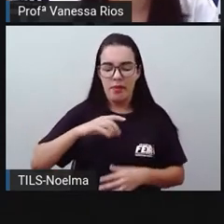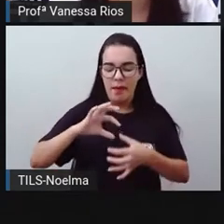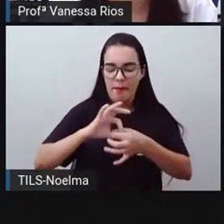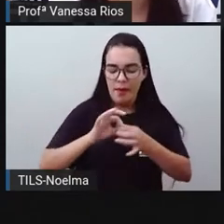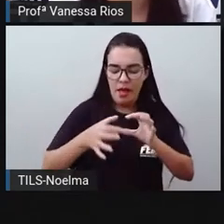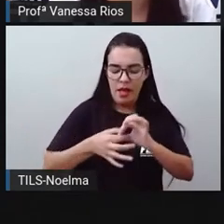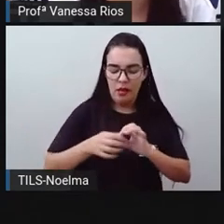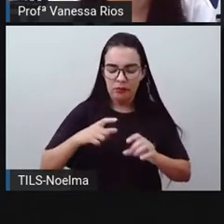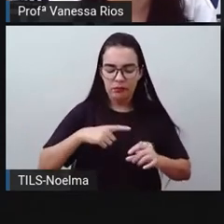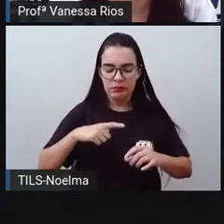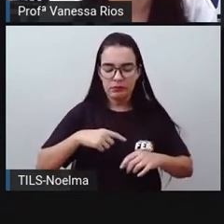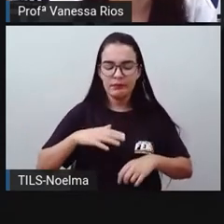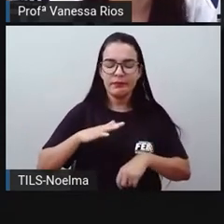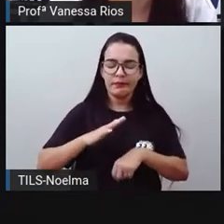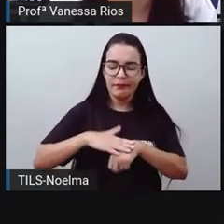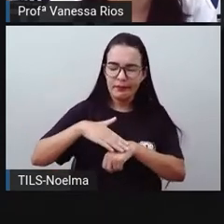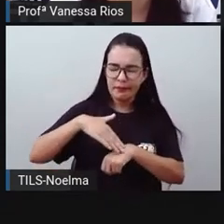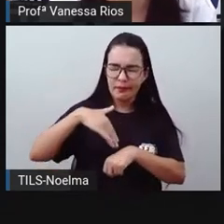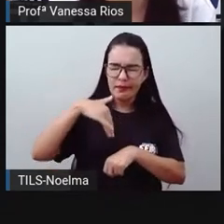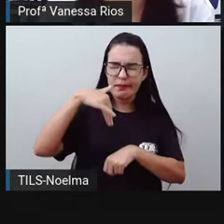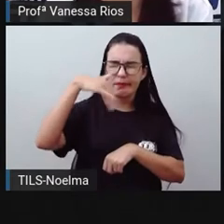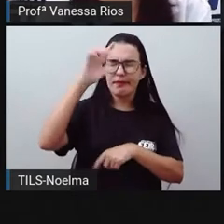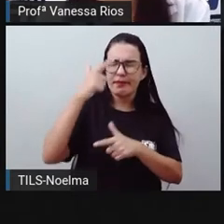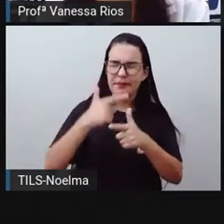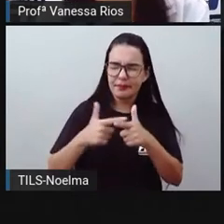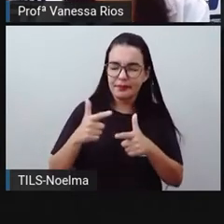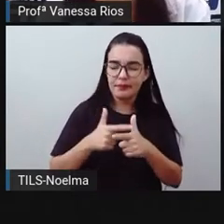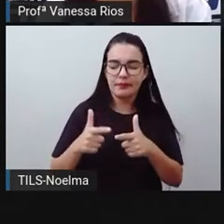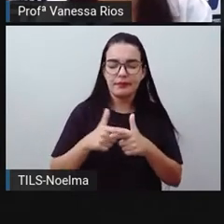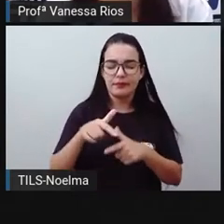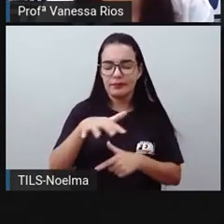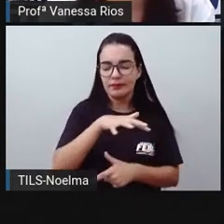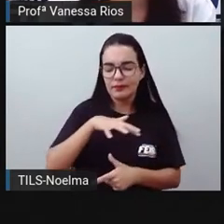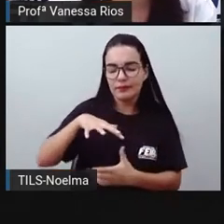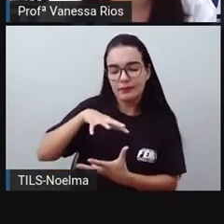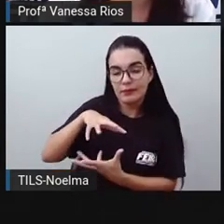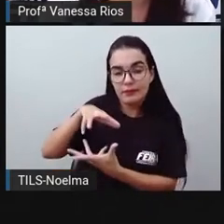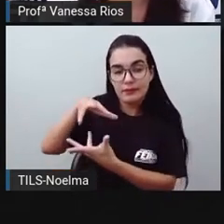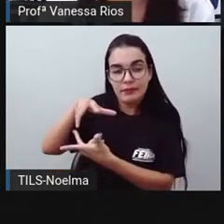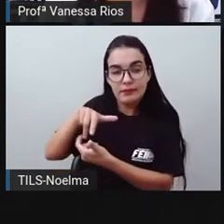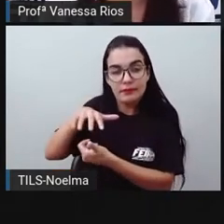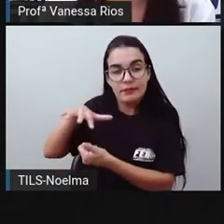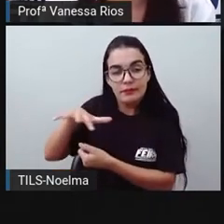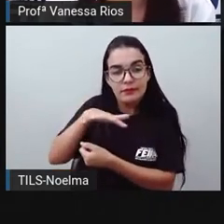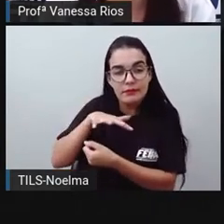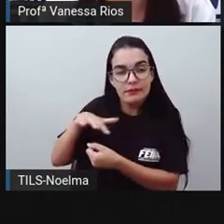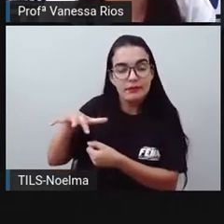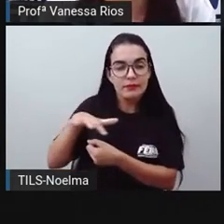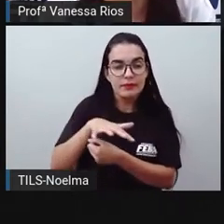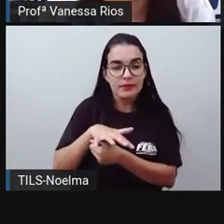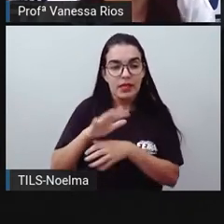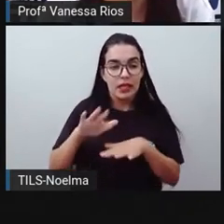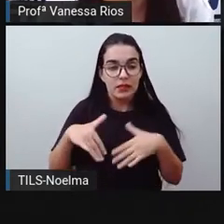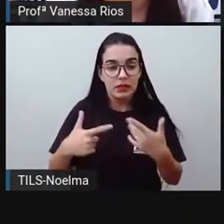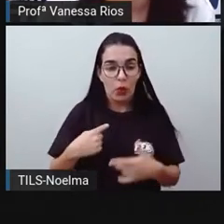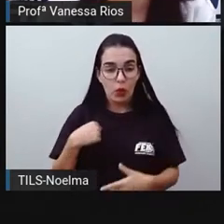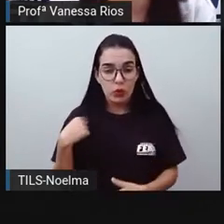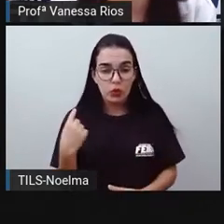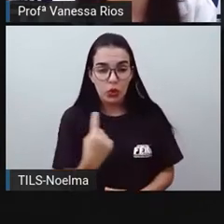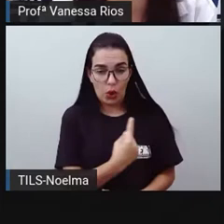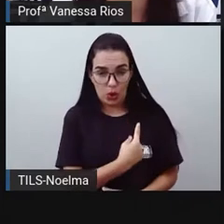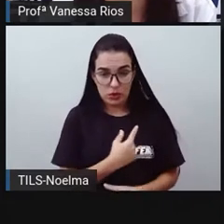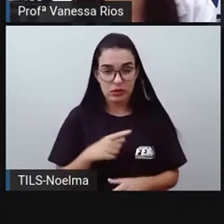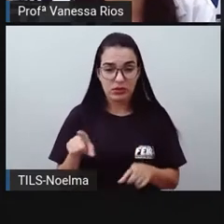se gere muitos problemas relacionados ao ambiente, mas como nós fazemos parte do ambiente,